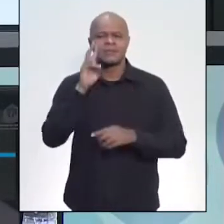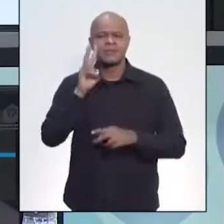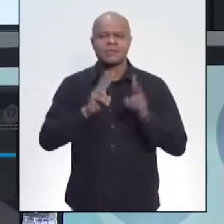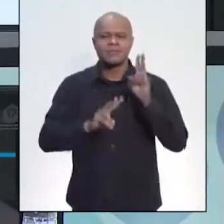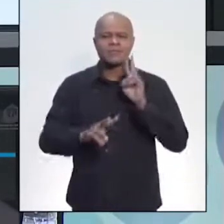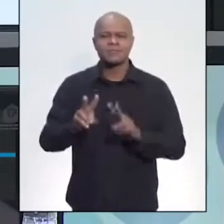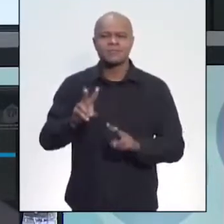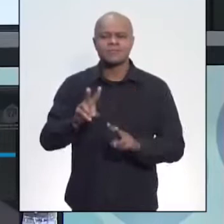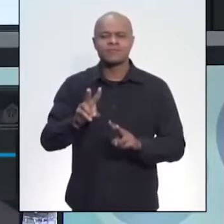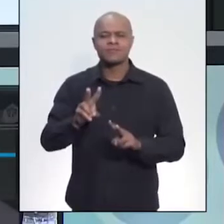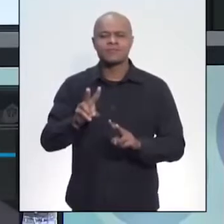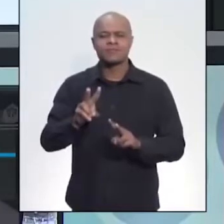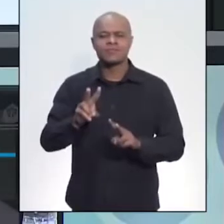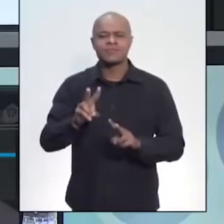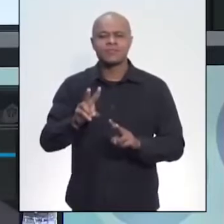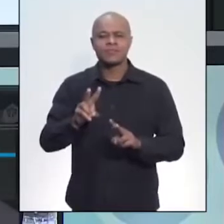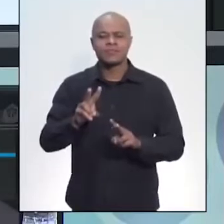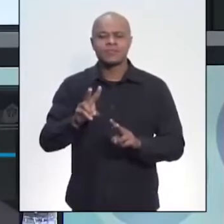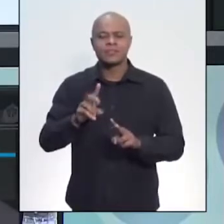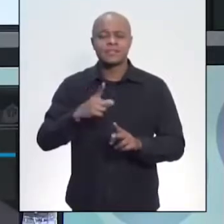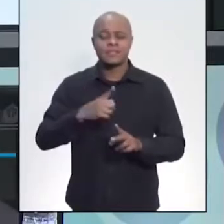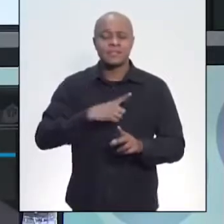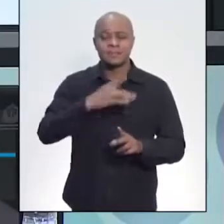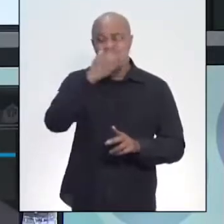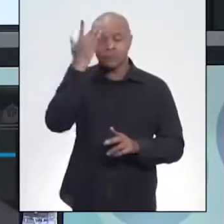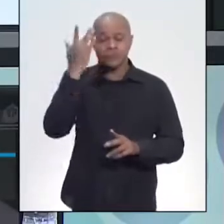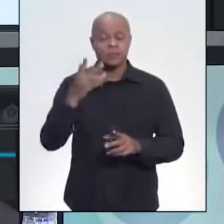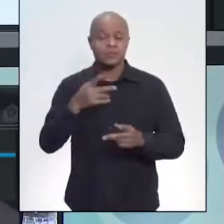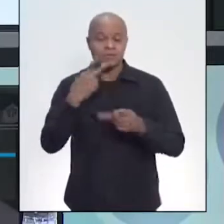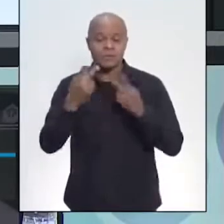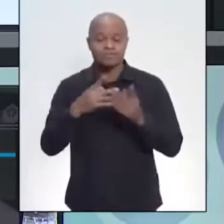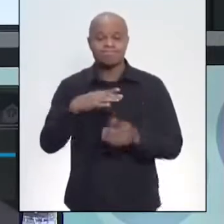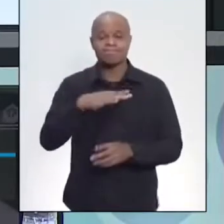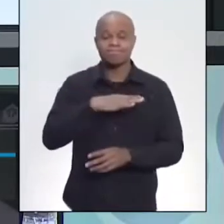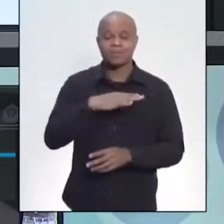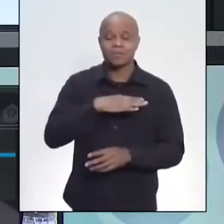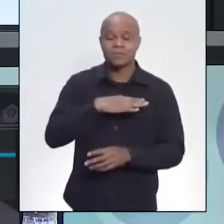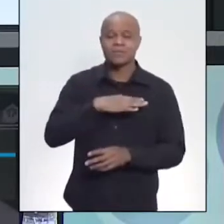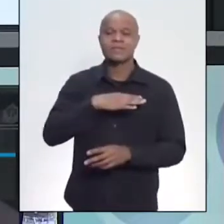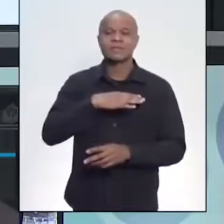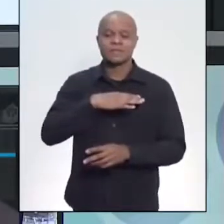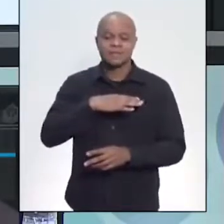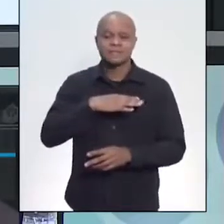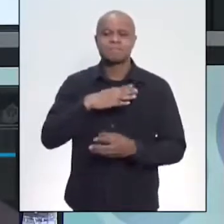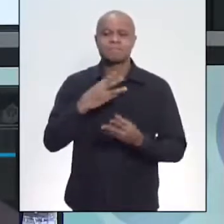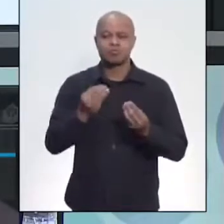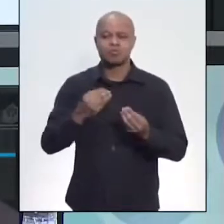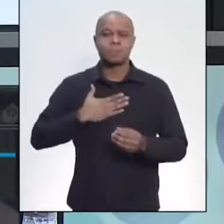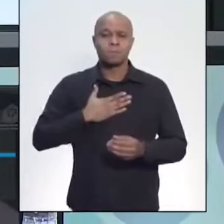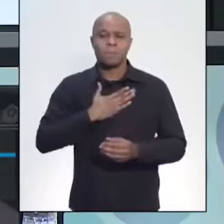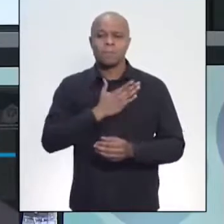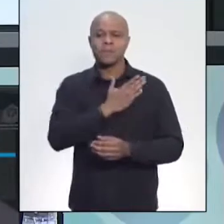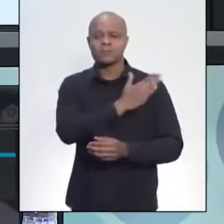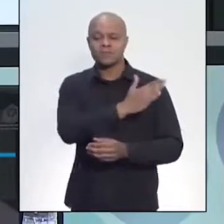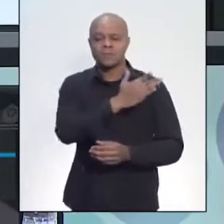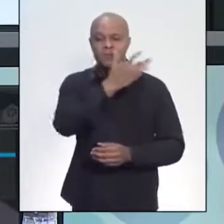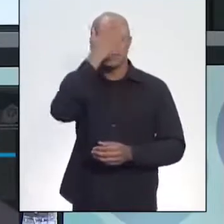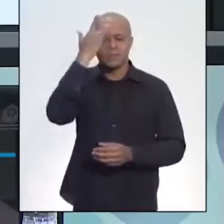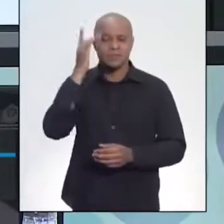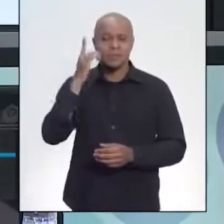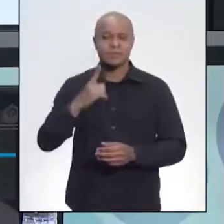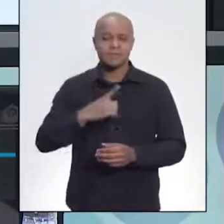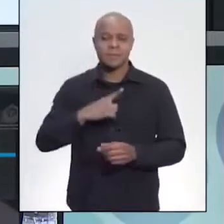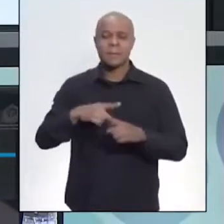alguns falando até que a idade A Cidade Ideal ela é 100 pessoas preconceituosas olha aqui E olha que